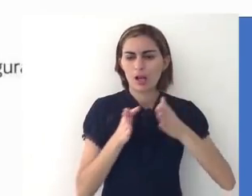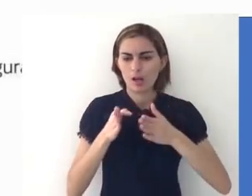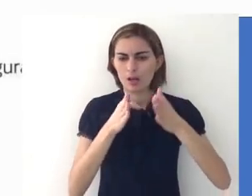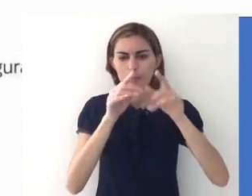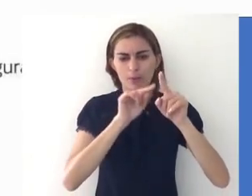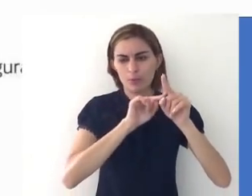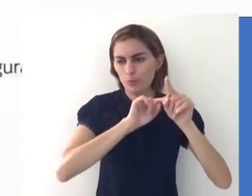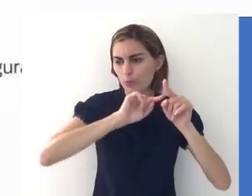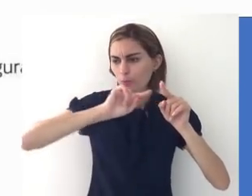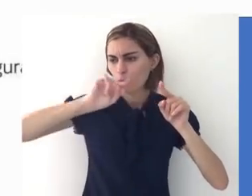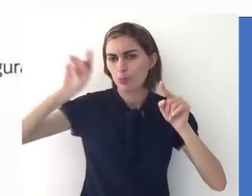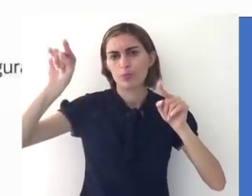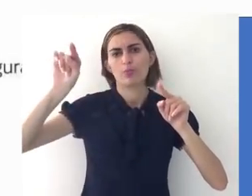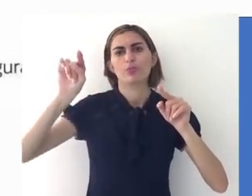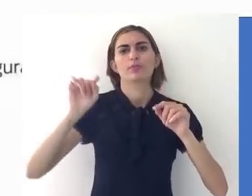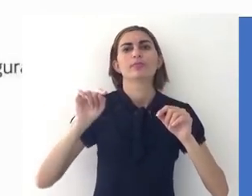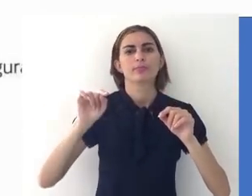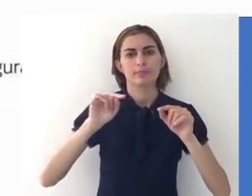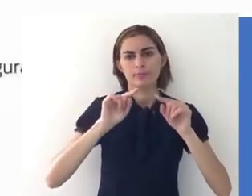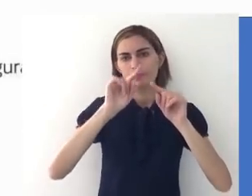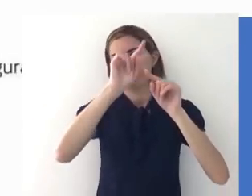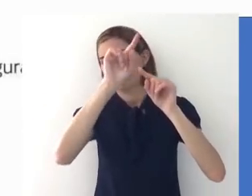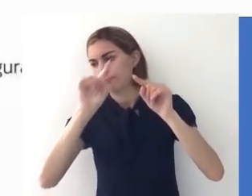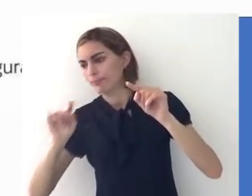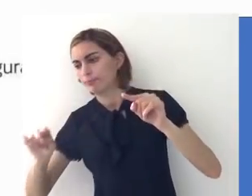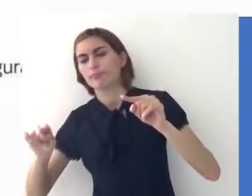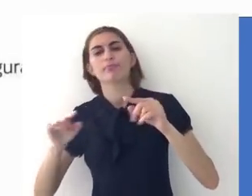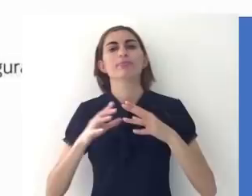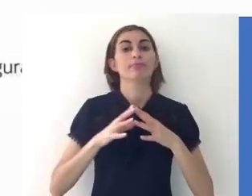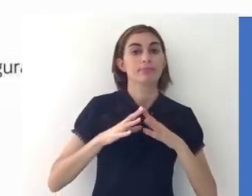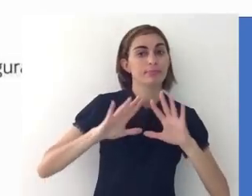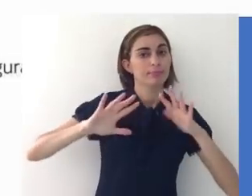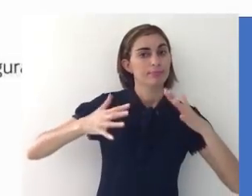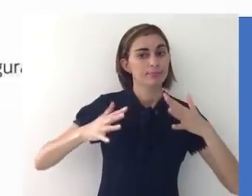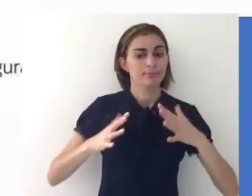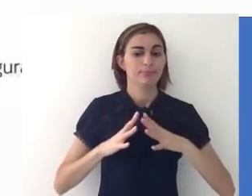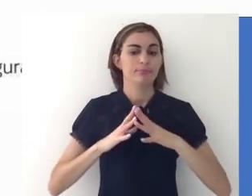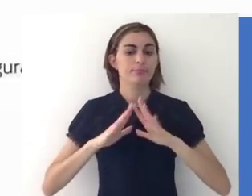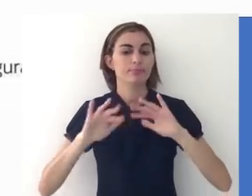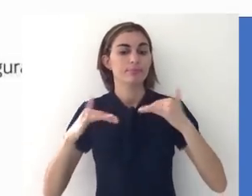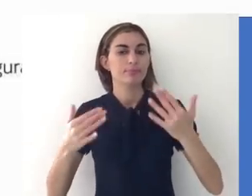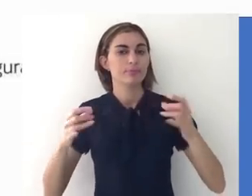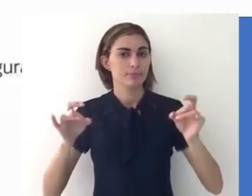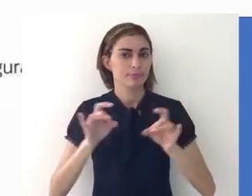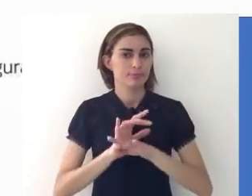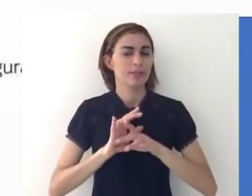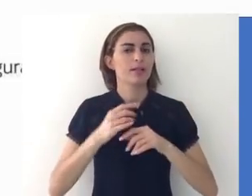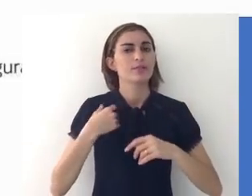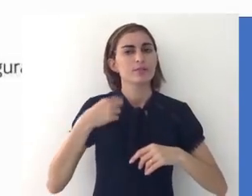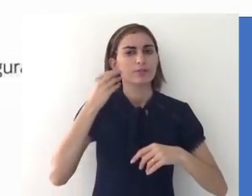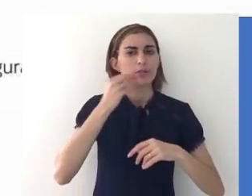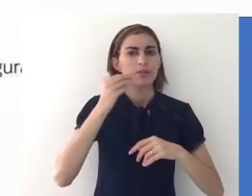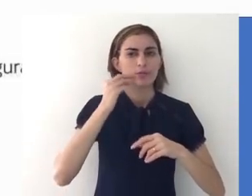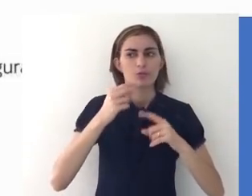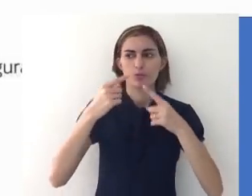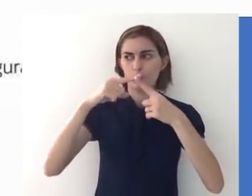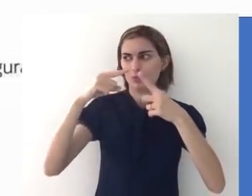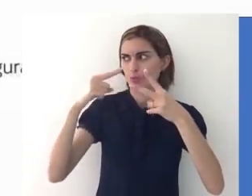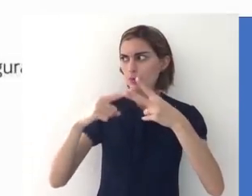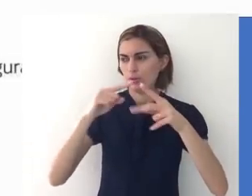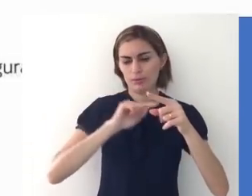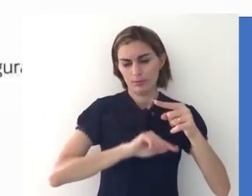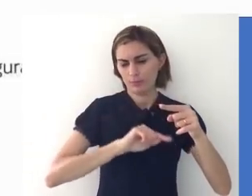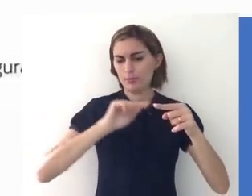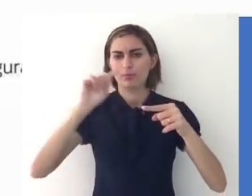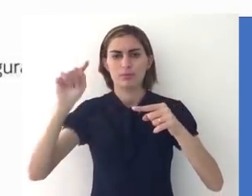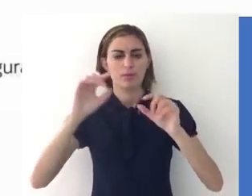seja, é como se você estivesse cortando um caminho pelo meio ali do polígono, vamos assim dizer, mais ou menos. Então, olha, num quadrilátero a gente